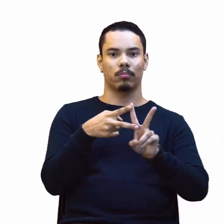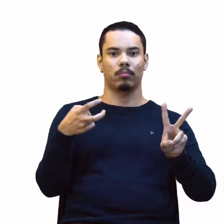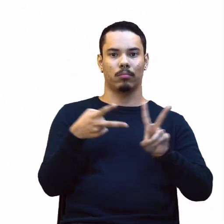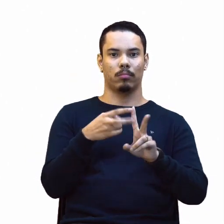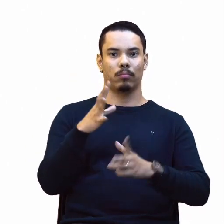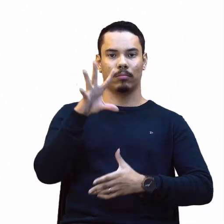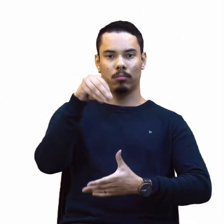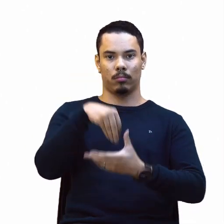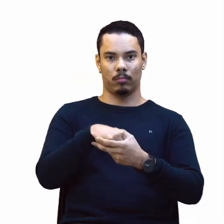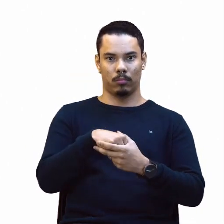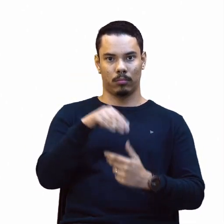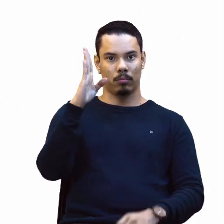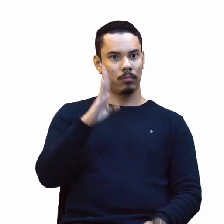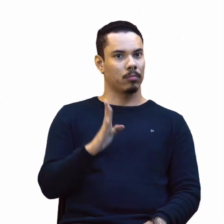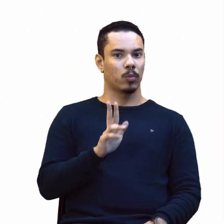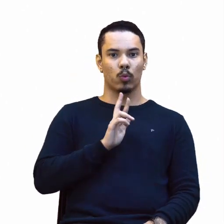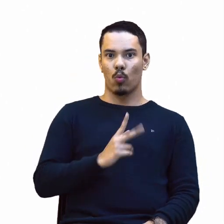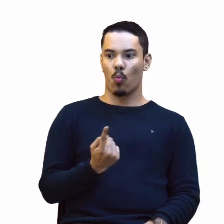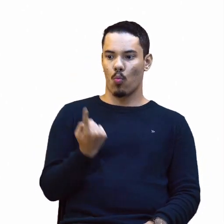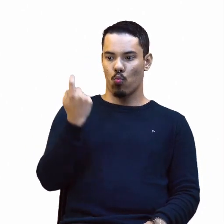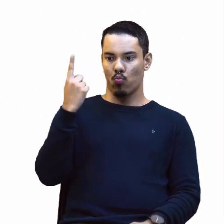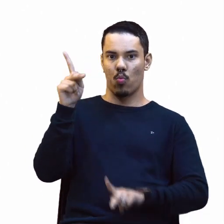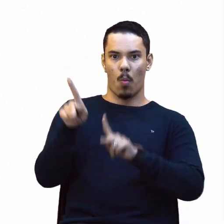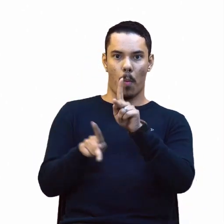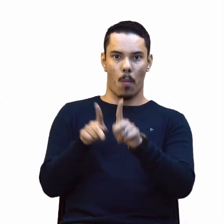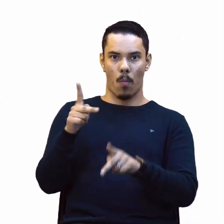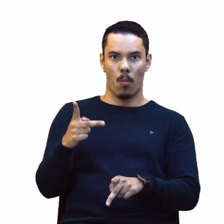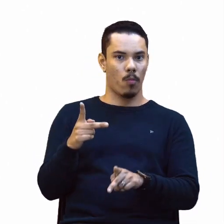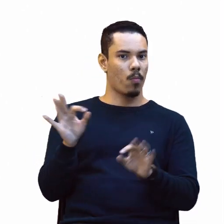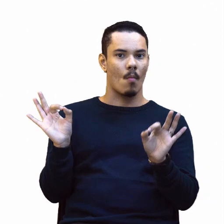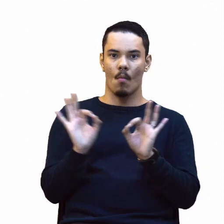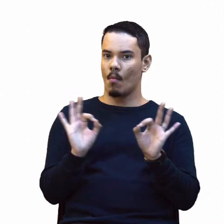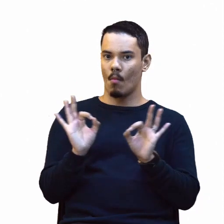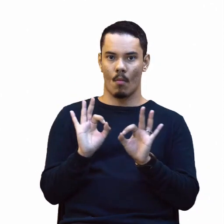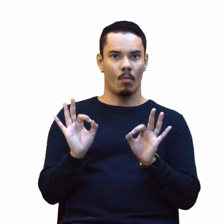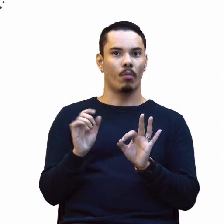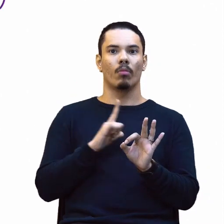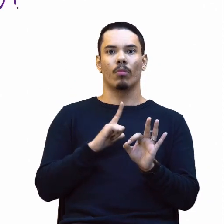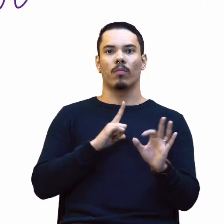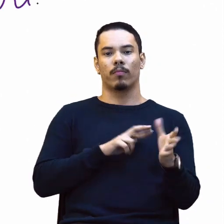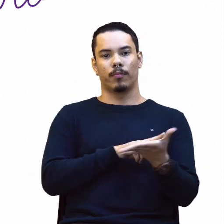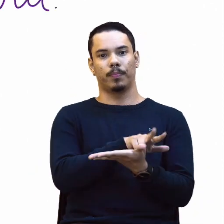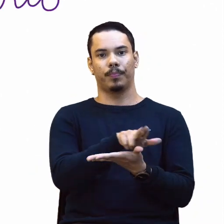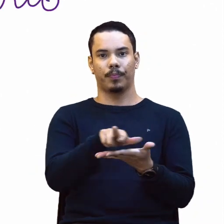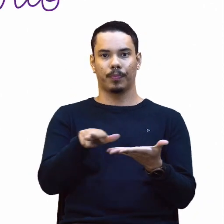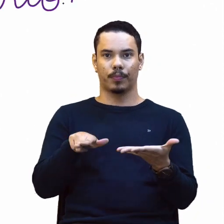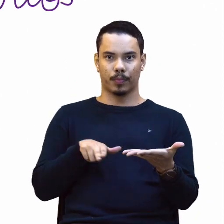não vieram de um só povo, tá? Vieram de vários.